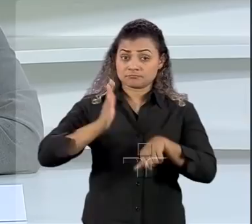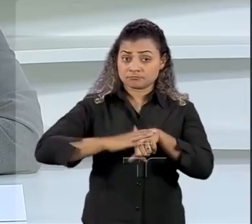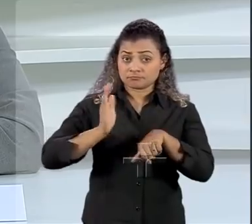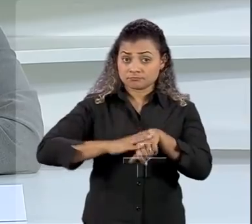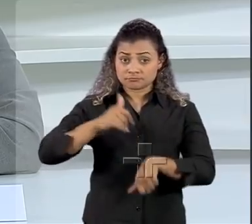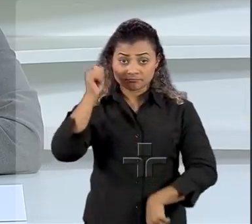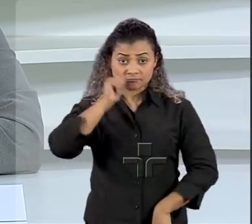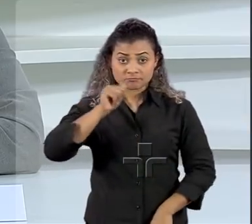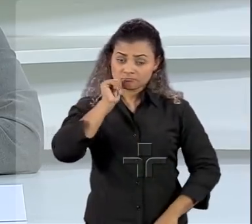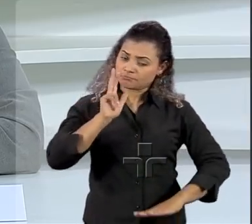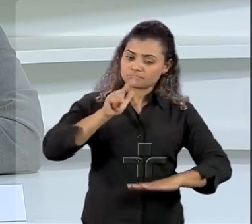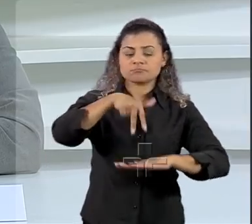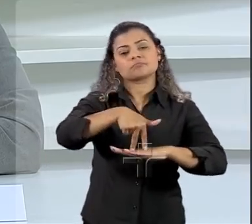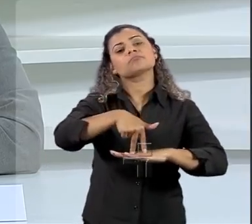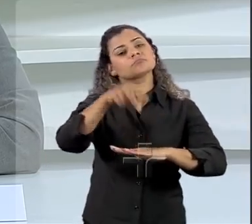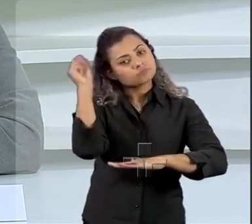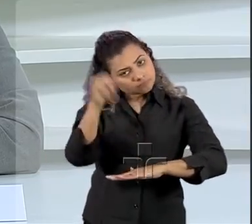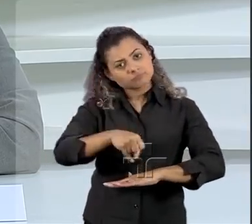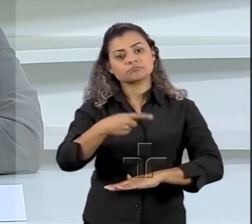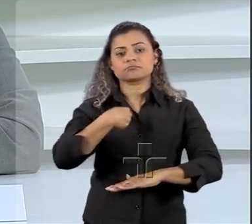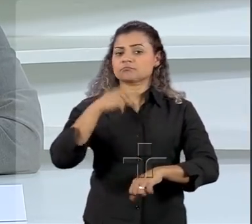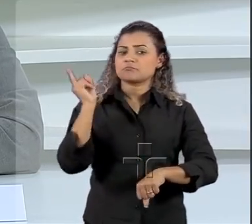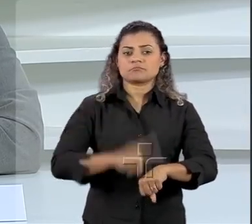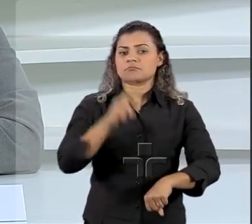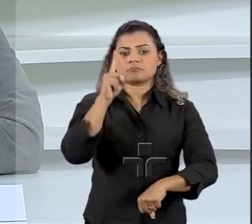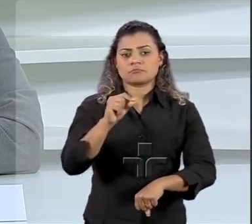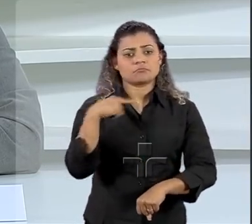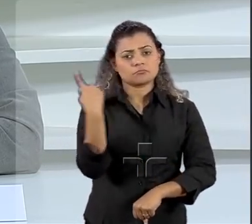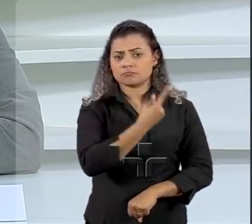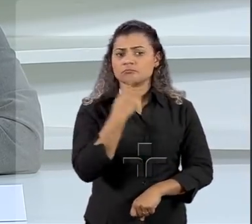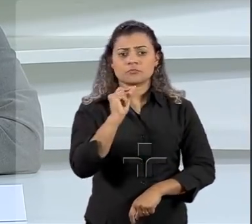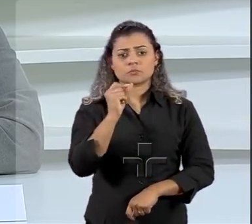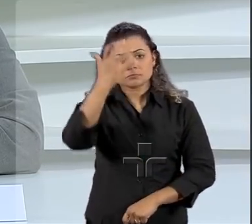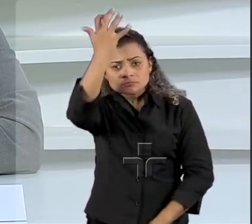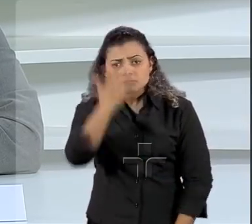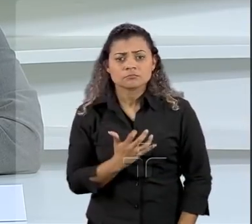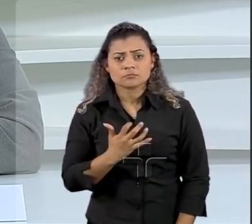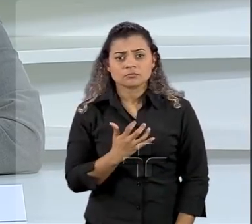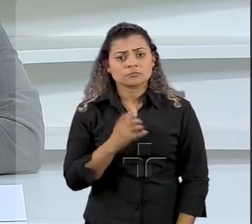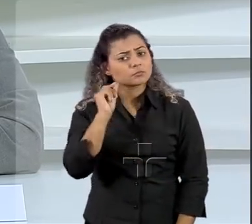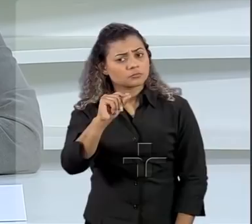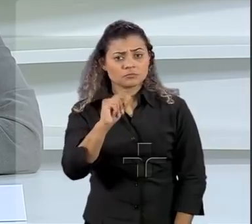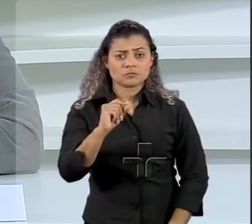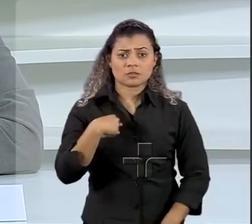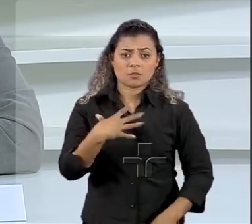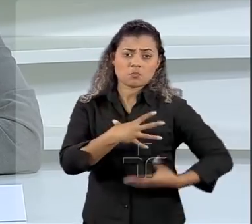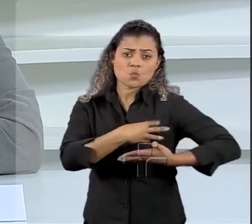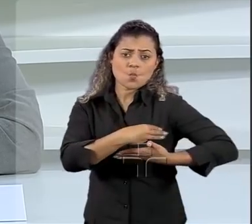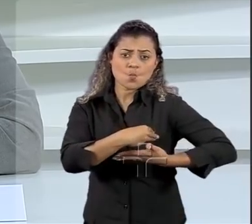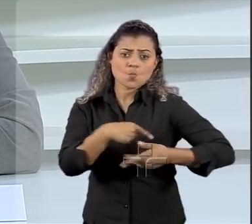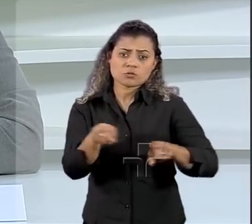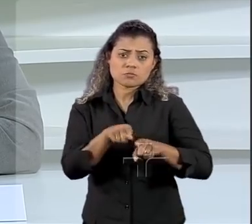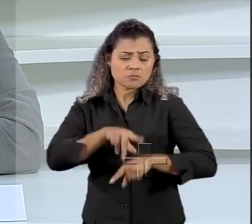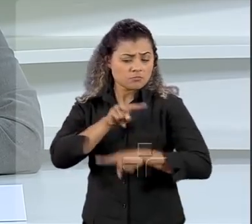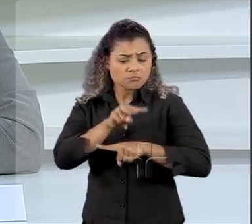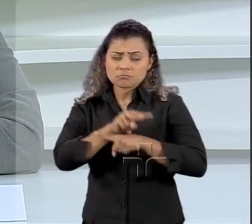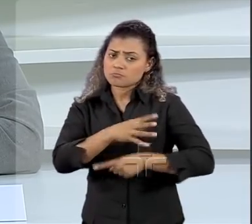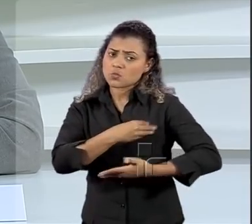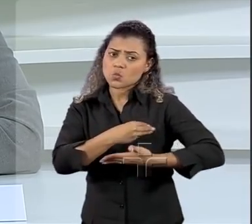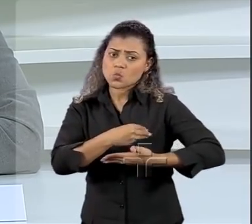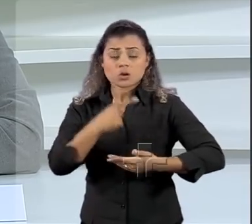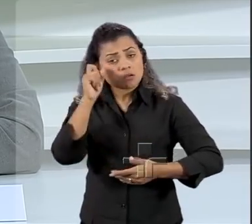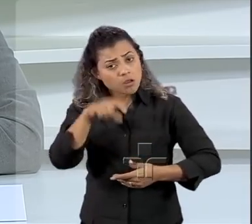poderia deixar de dizer que está na hora também da gente levar um pouco mais a sério a questão do aleitamento materno, né? O